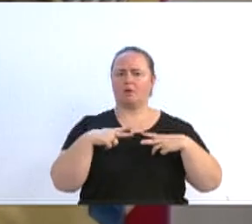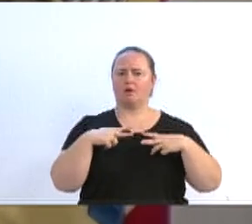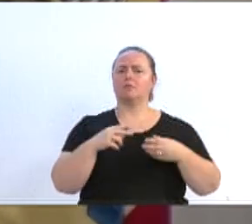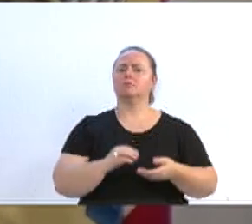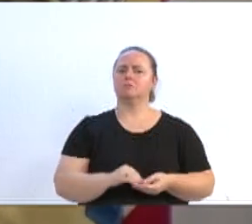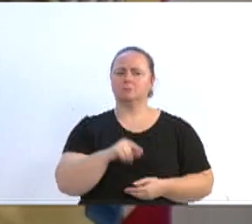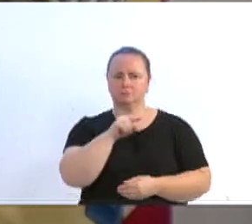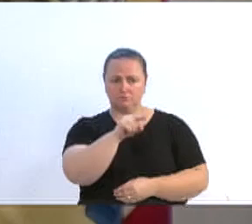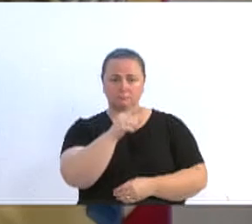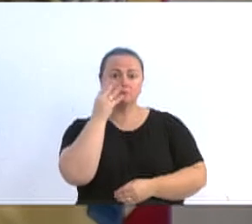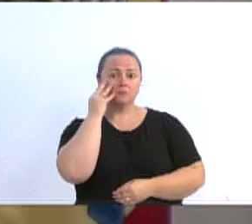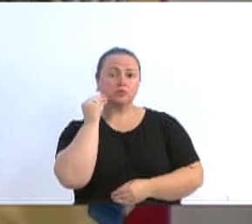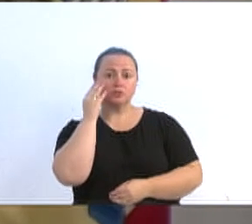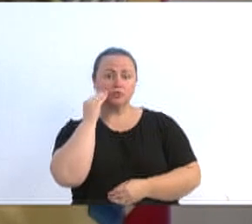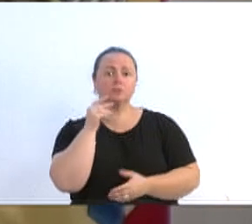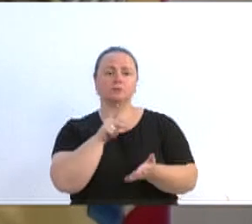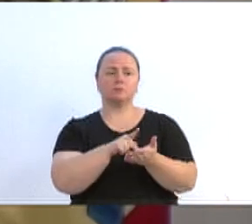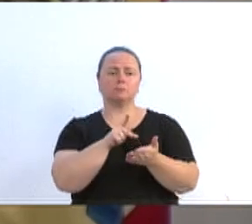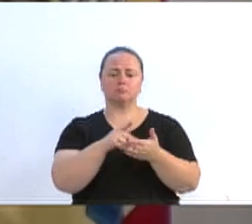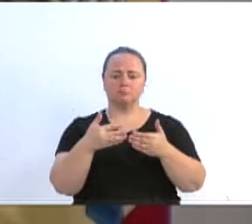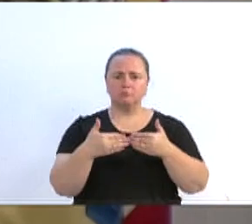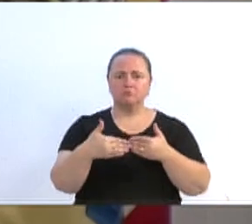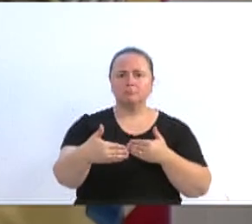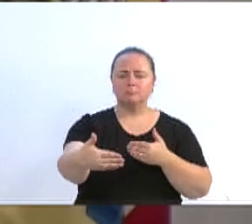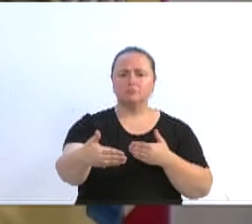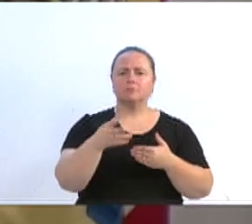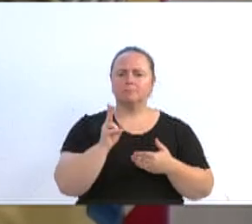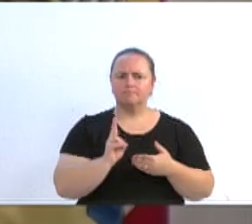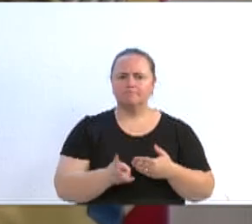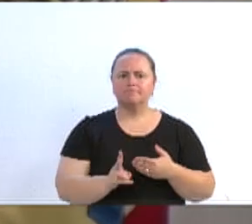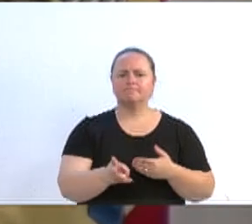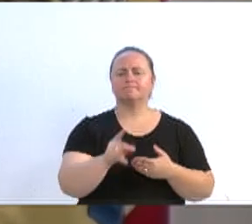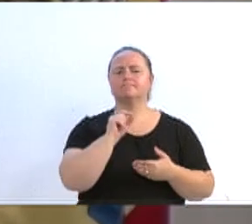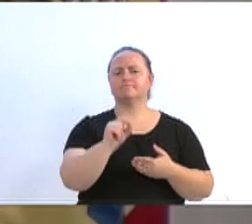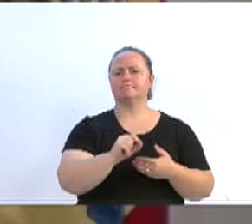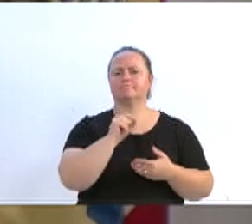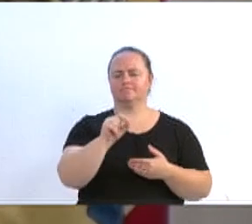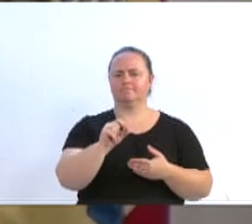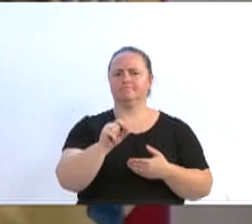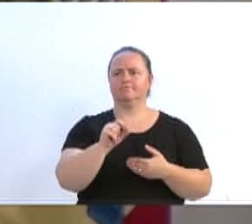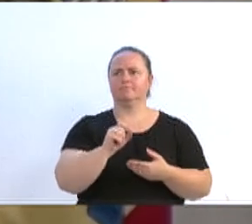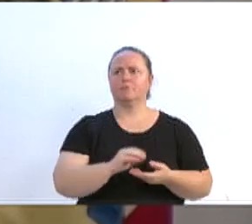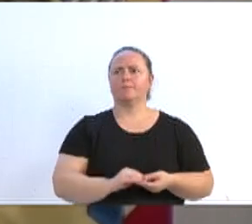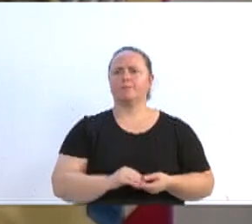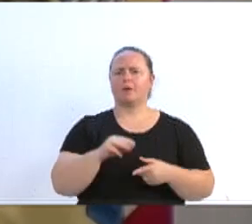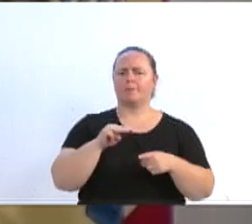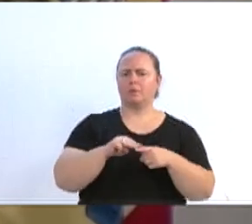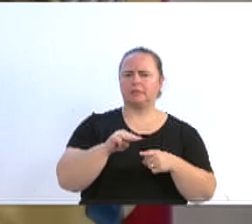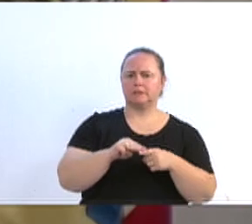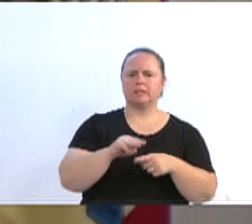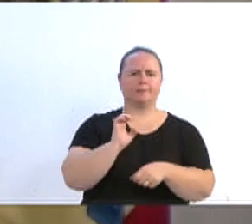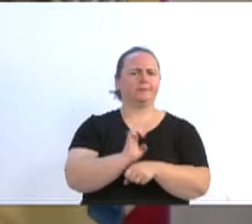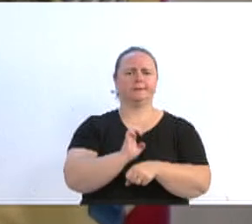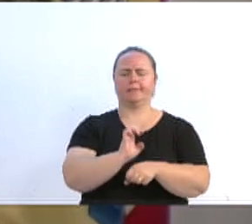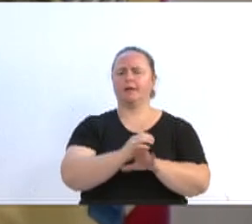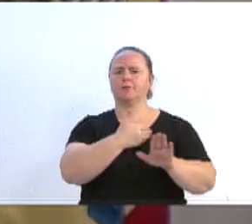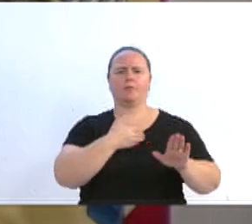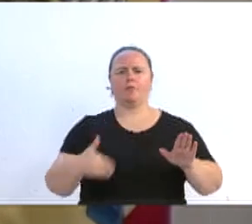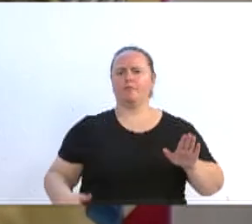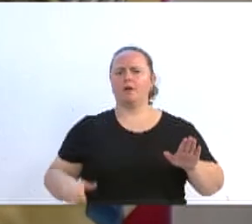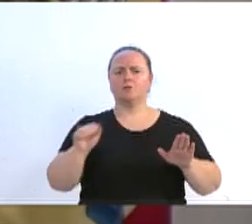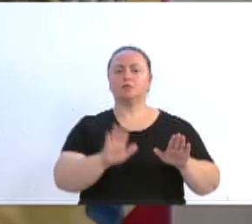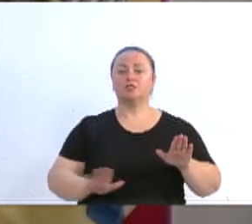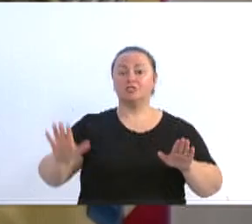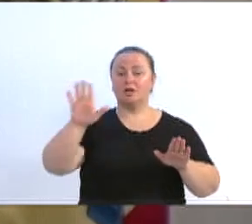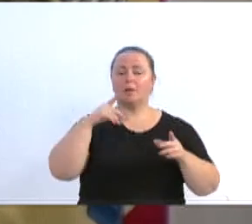Gilson, daqui para frente, cada vez mais, o Estado, eu digo município também, os governos, terão que